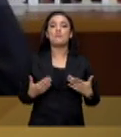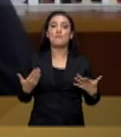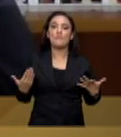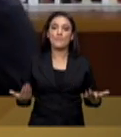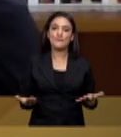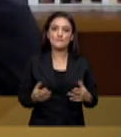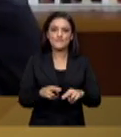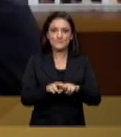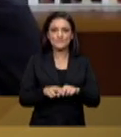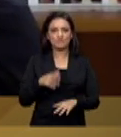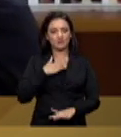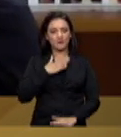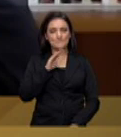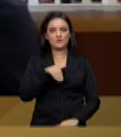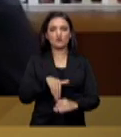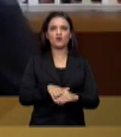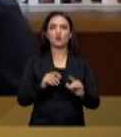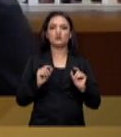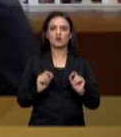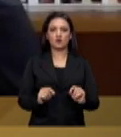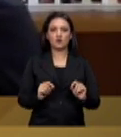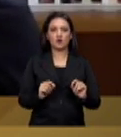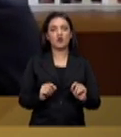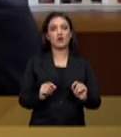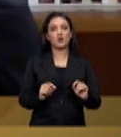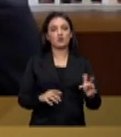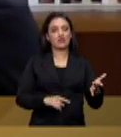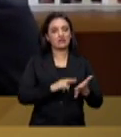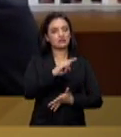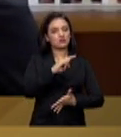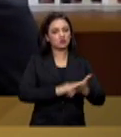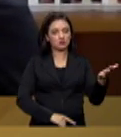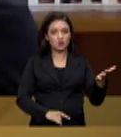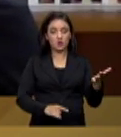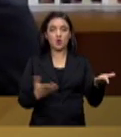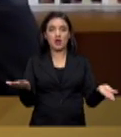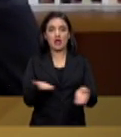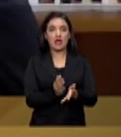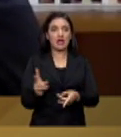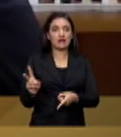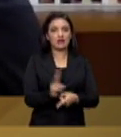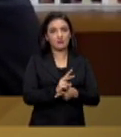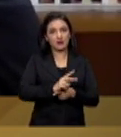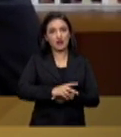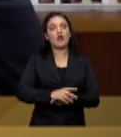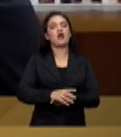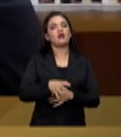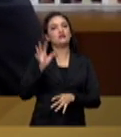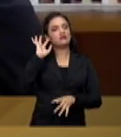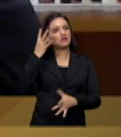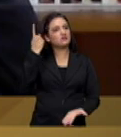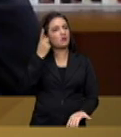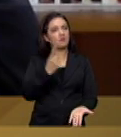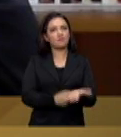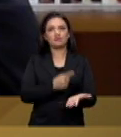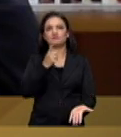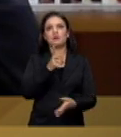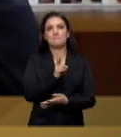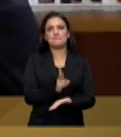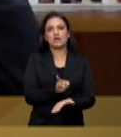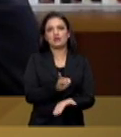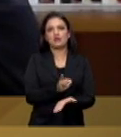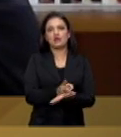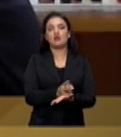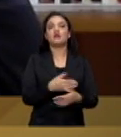exposto, eu voto pela ratificação da decisão que deferiu o pedido liminar para determinar ao presidente